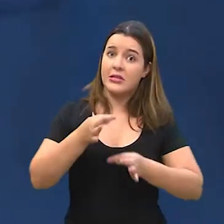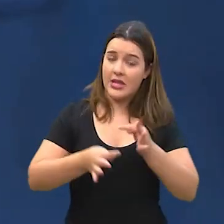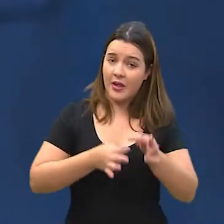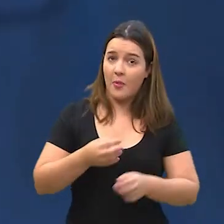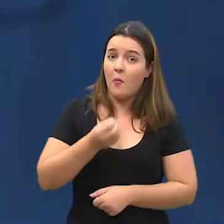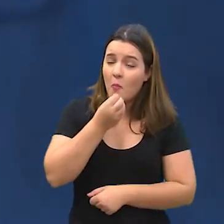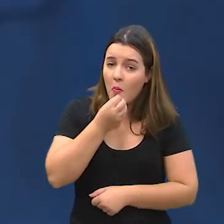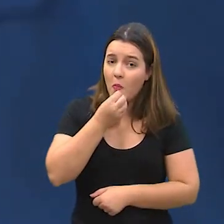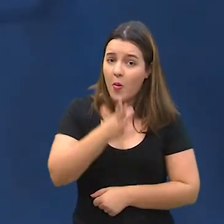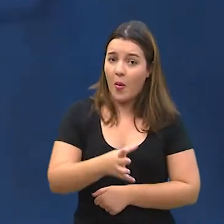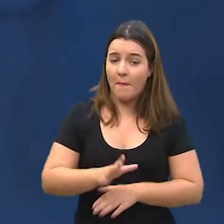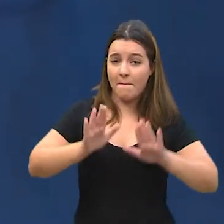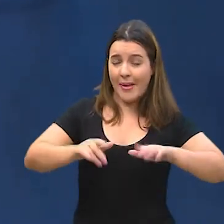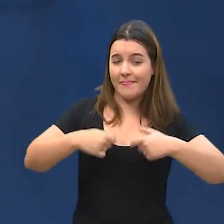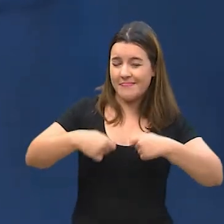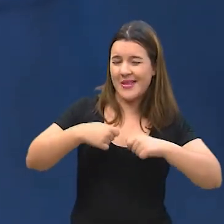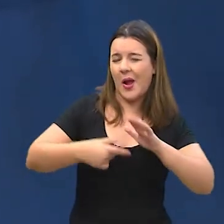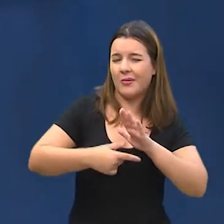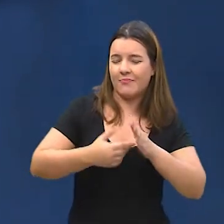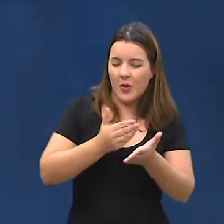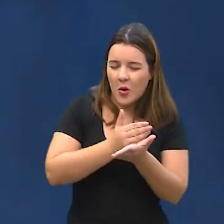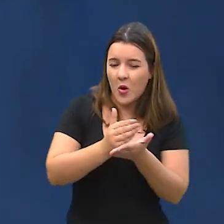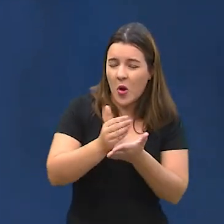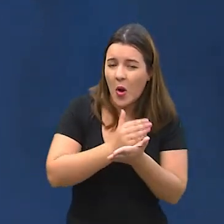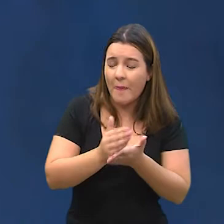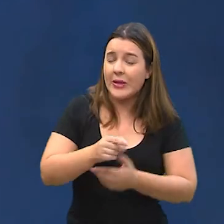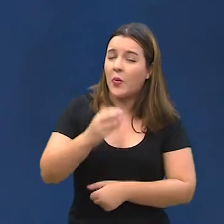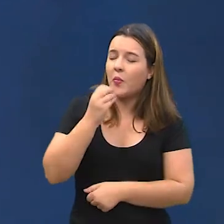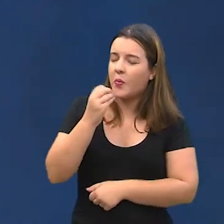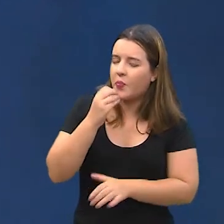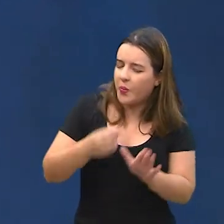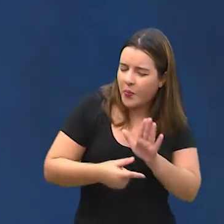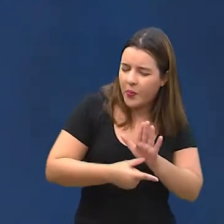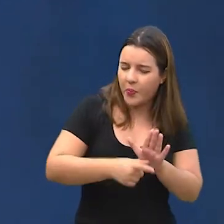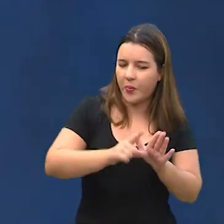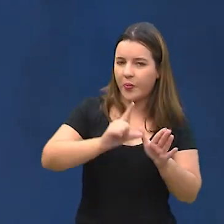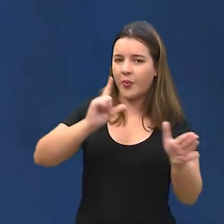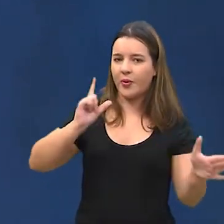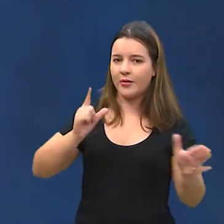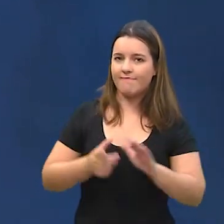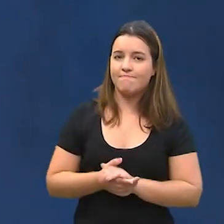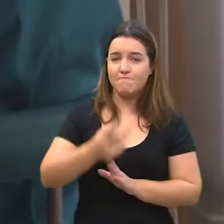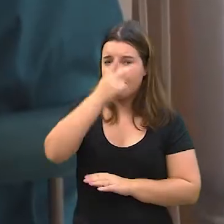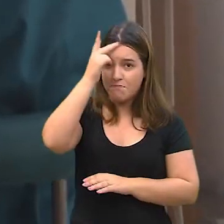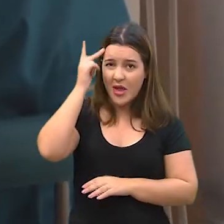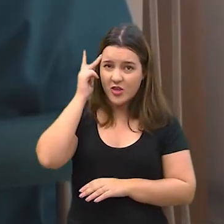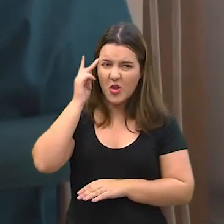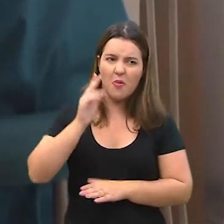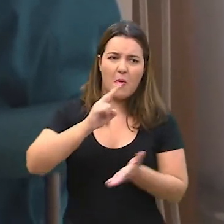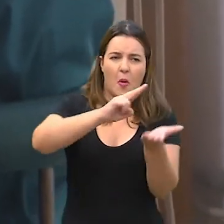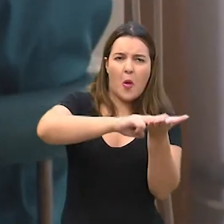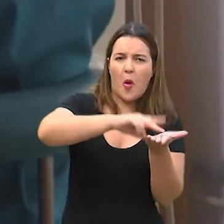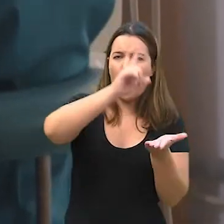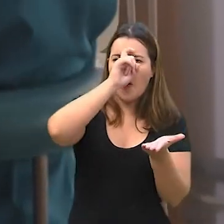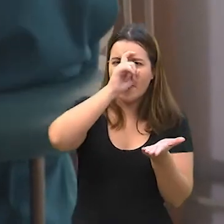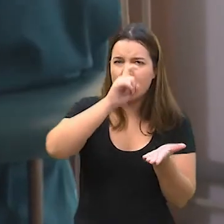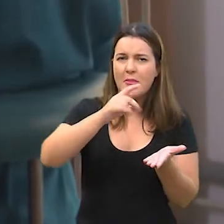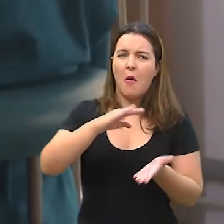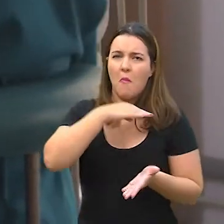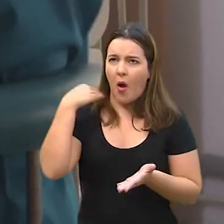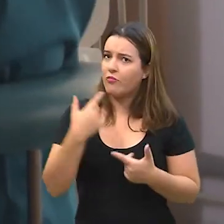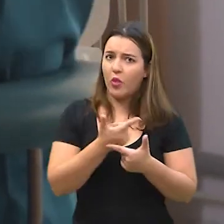de 30 dias da exposição, outro teste com 90 dias da exposição. São medidas que podem já diagnosticar o